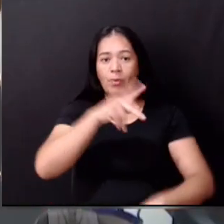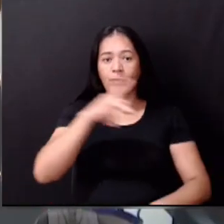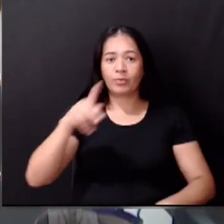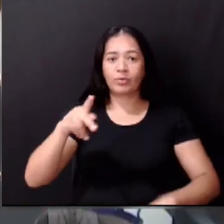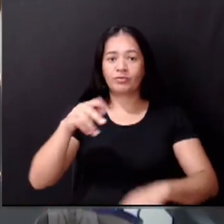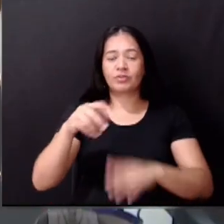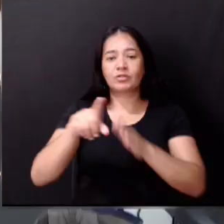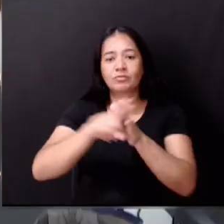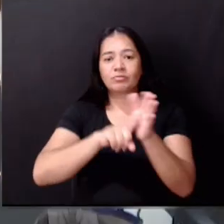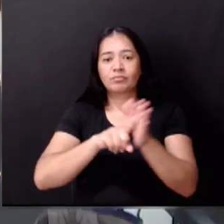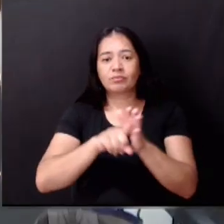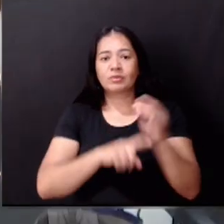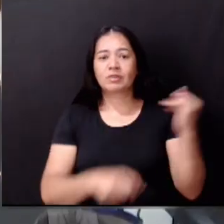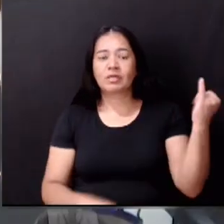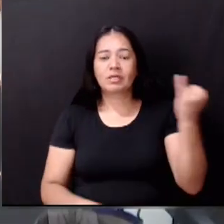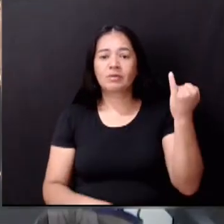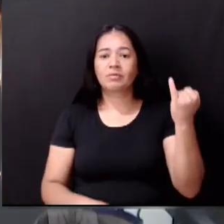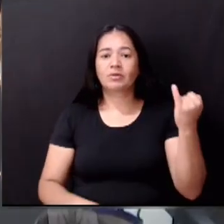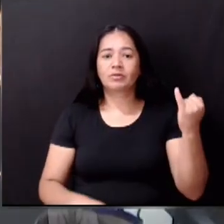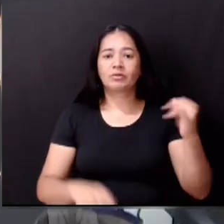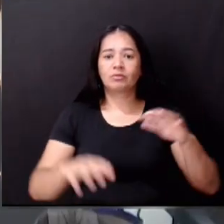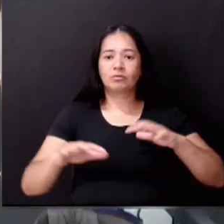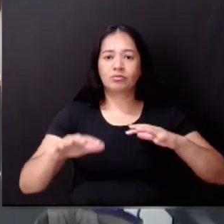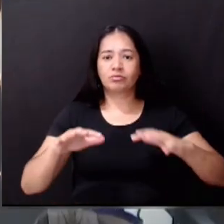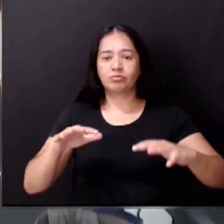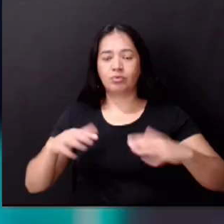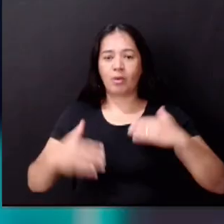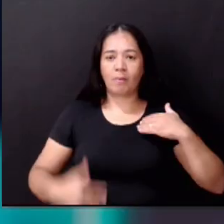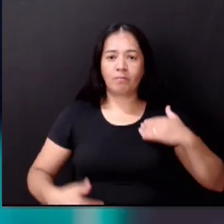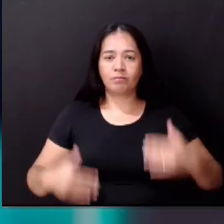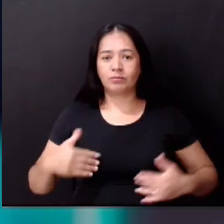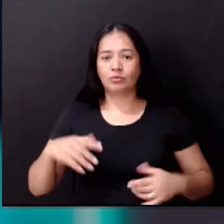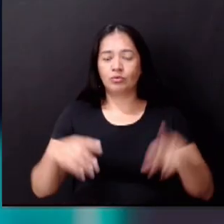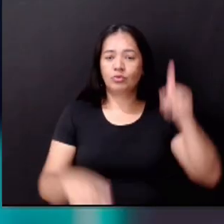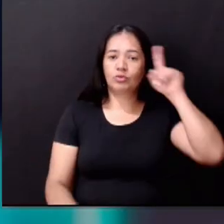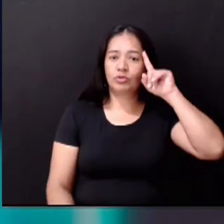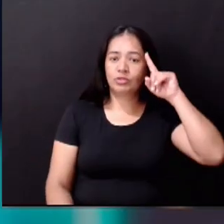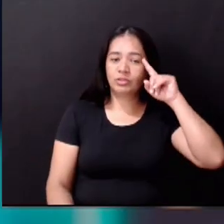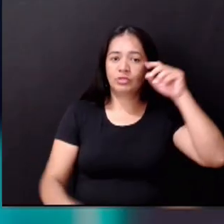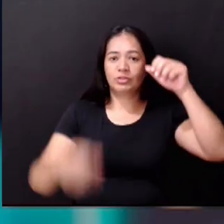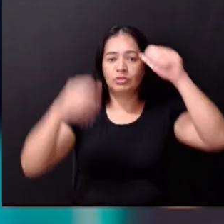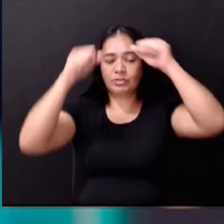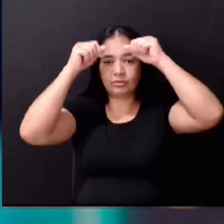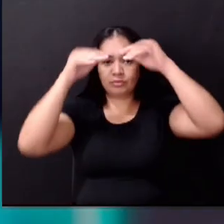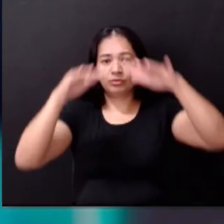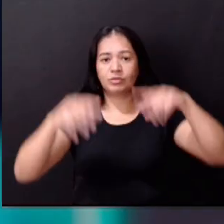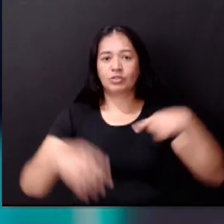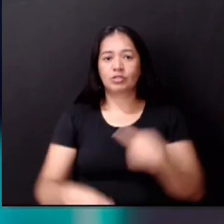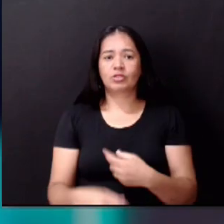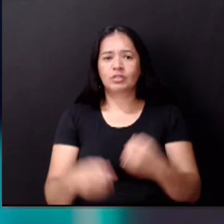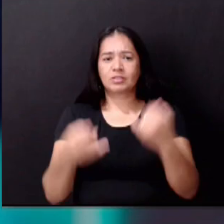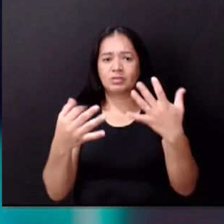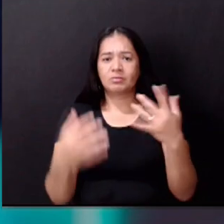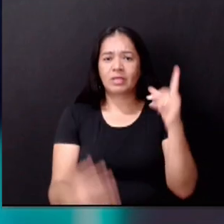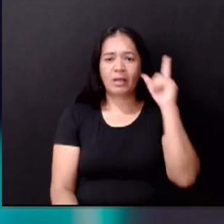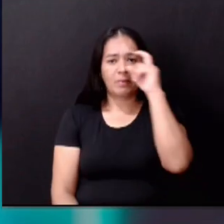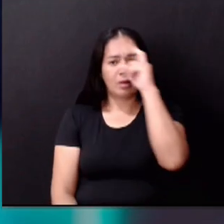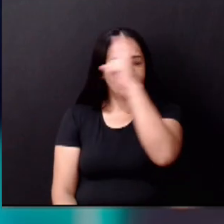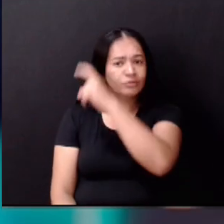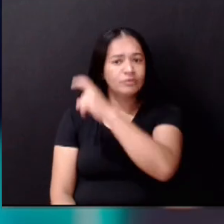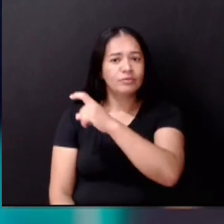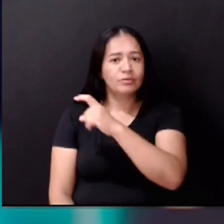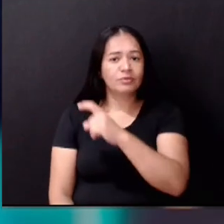dos movimentos corporais no dia a dia do autista. E quando falamos nessas dificuldades, por